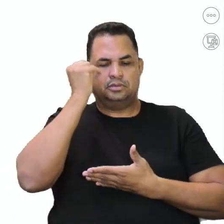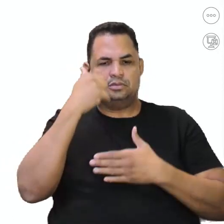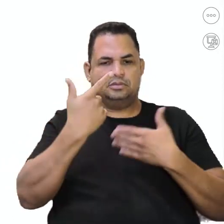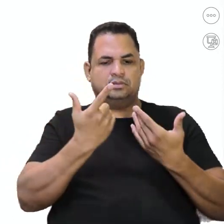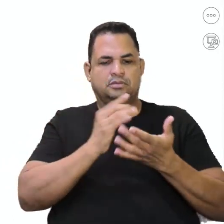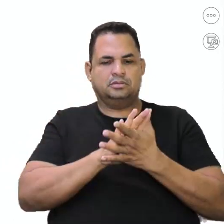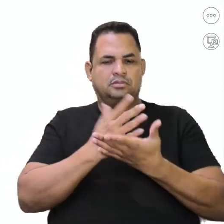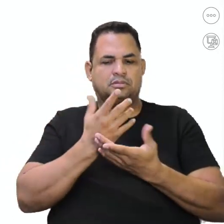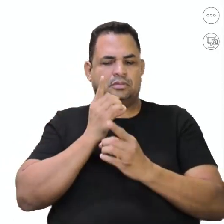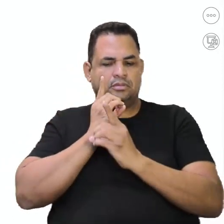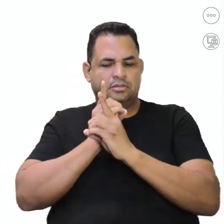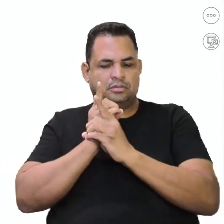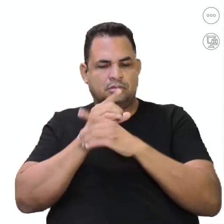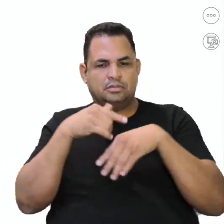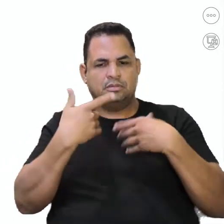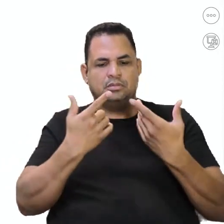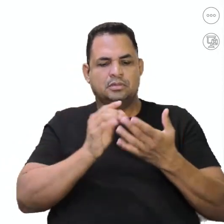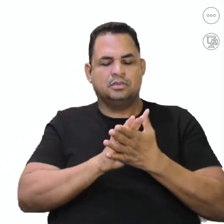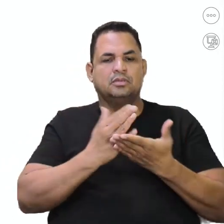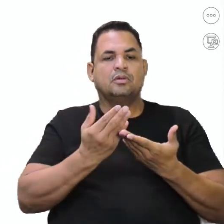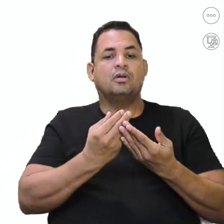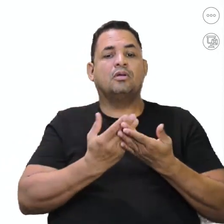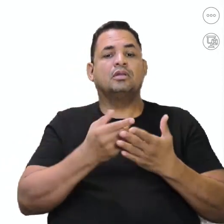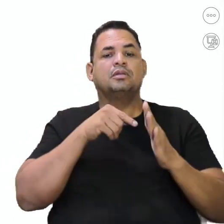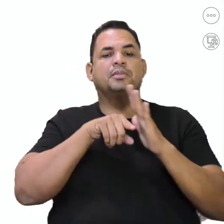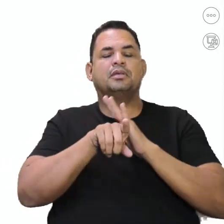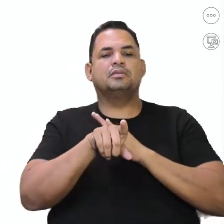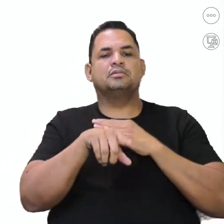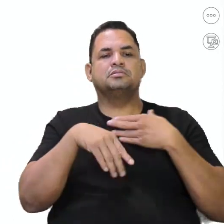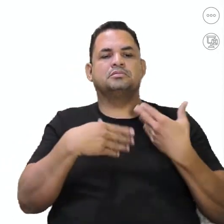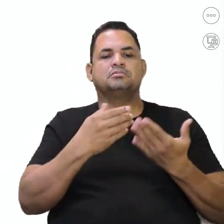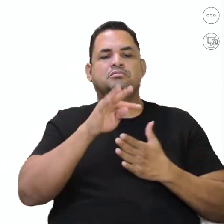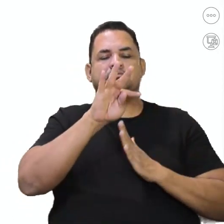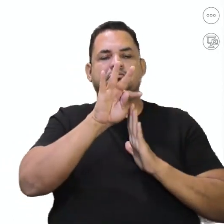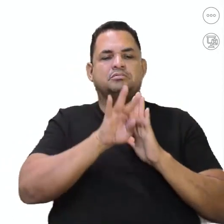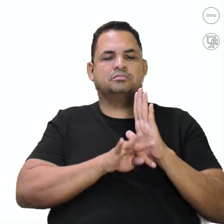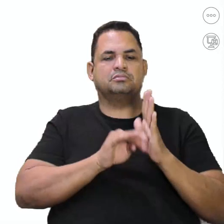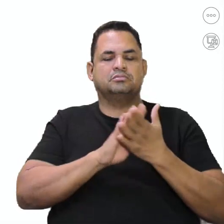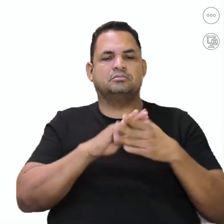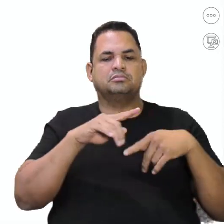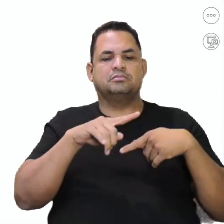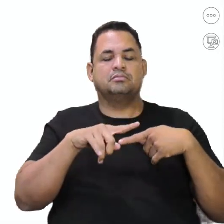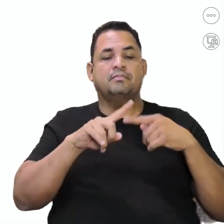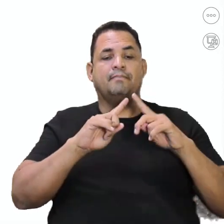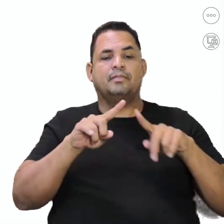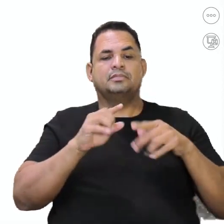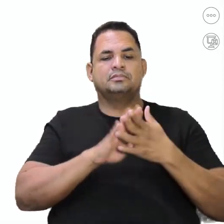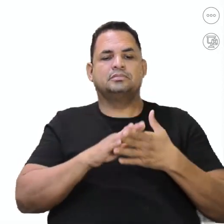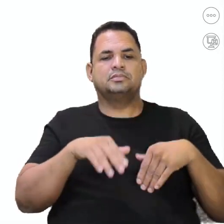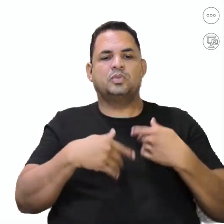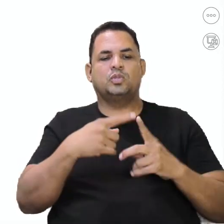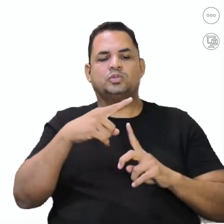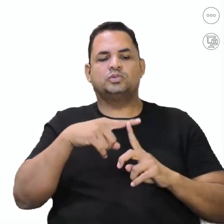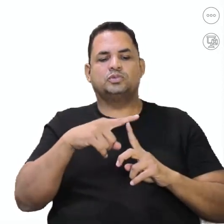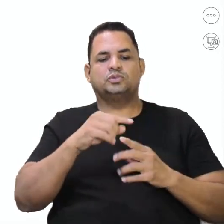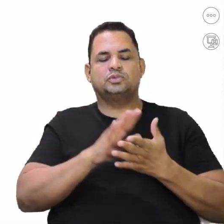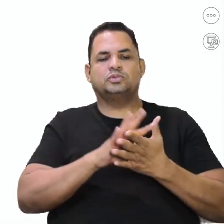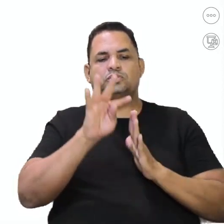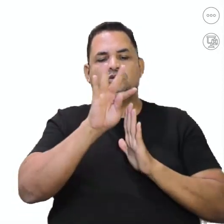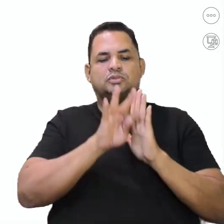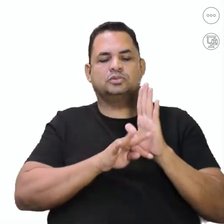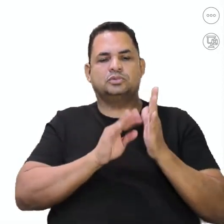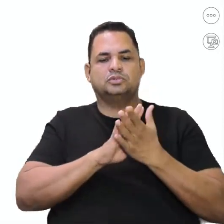vai atrás para saber o que ele quer de você daquele texto. Porém, antes é interessante que você entenda qual é o tipo de texto que você